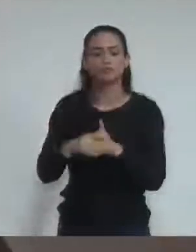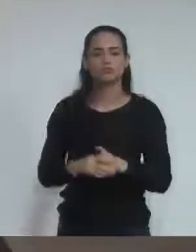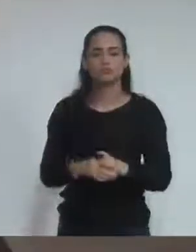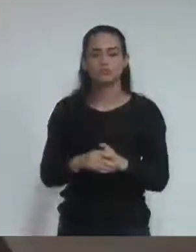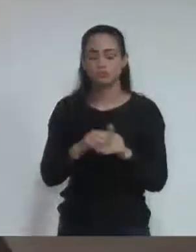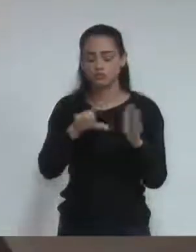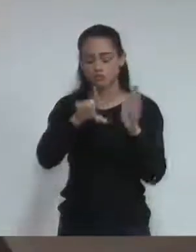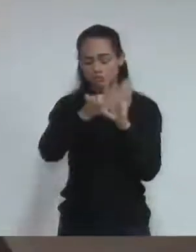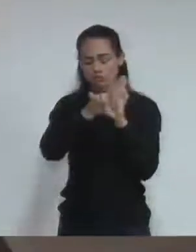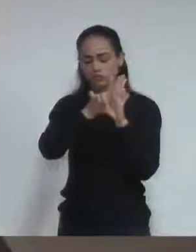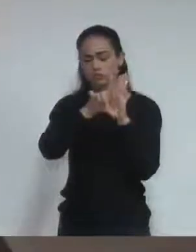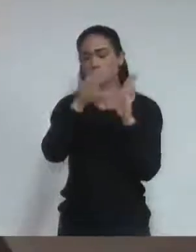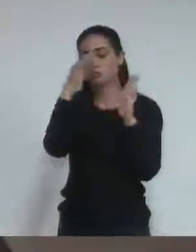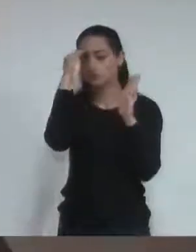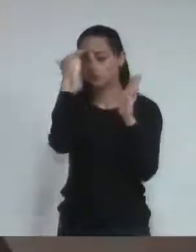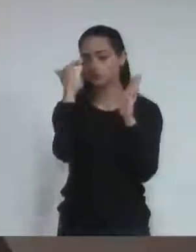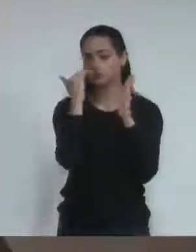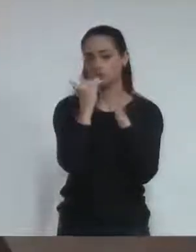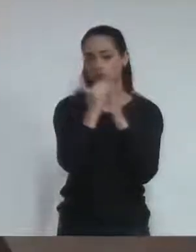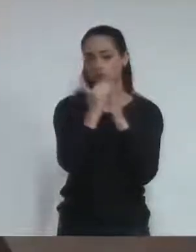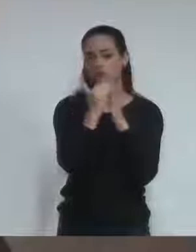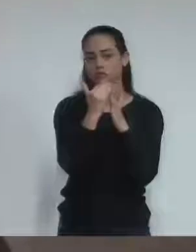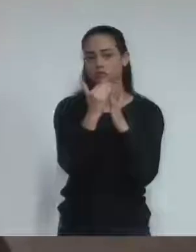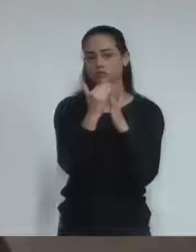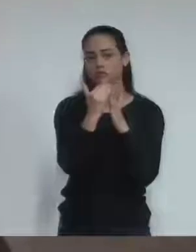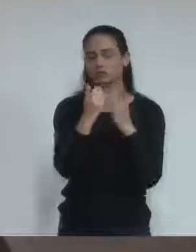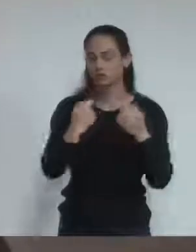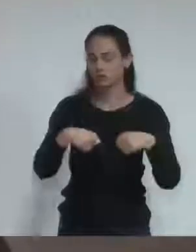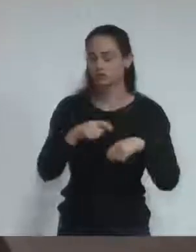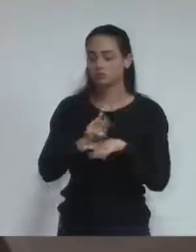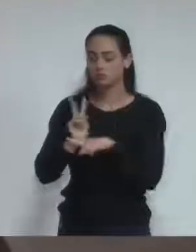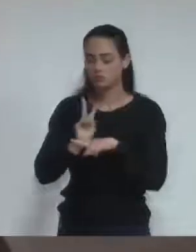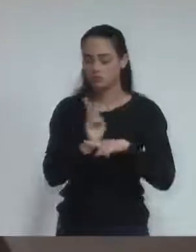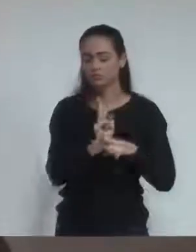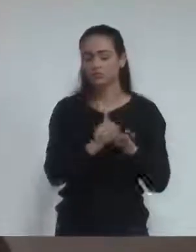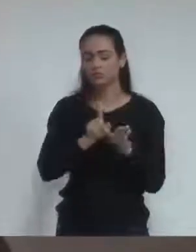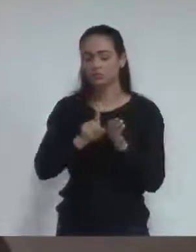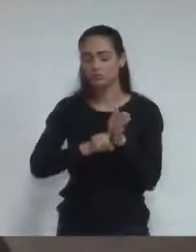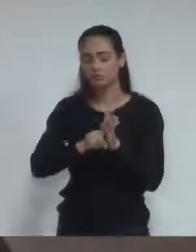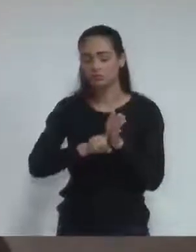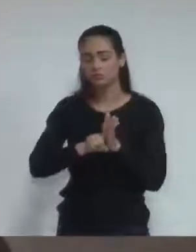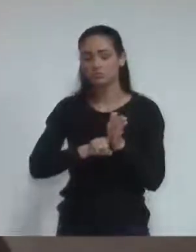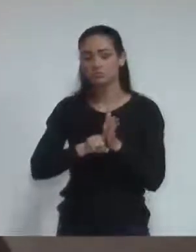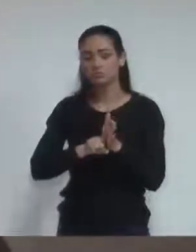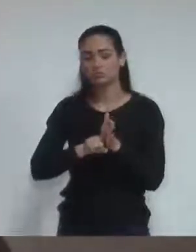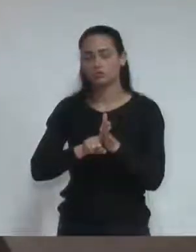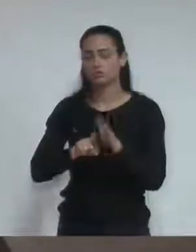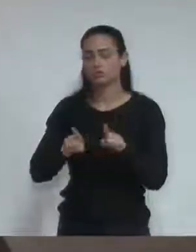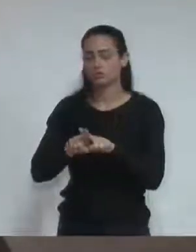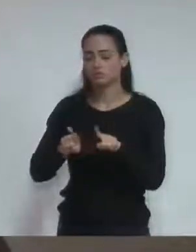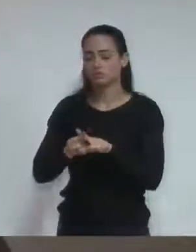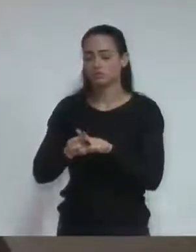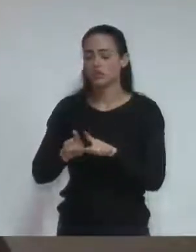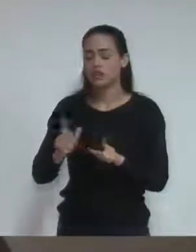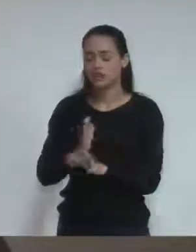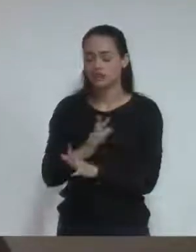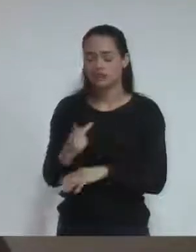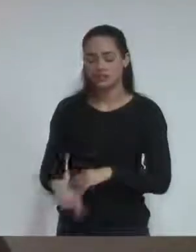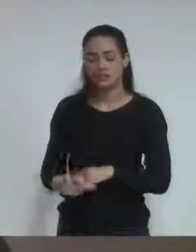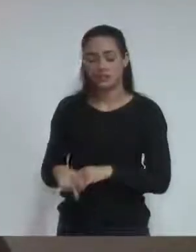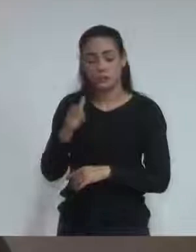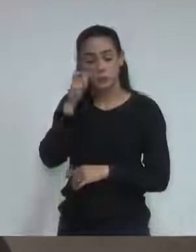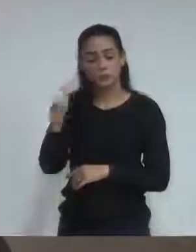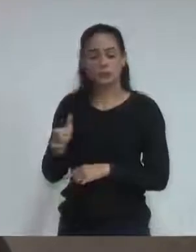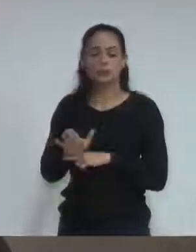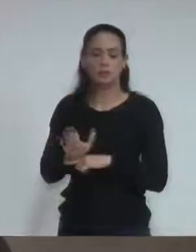a lei, e que seja feita realmente análise, levando em consideração os interesses da cidade. Se dentro desse